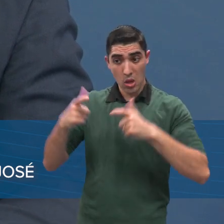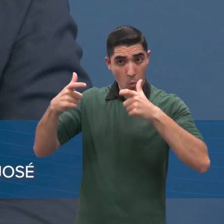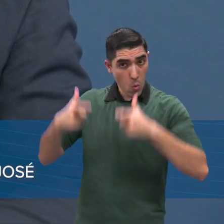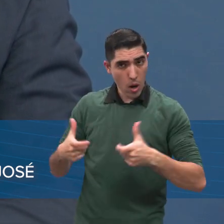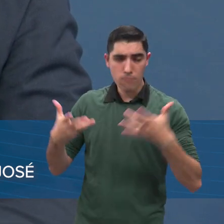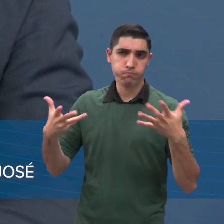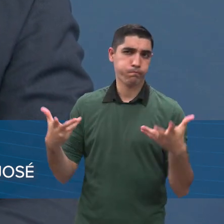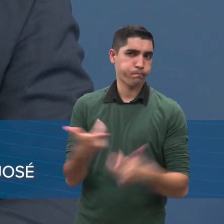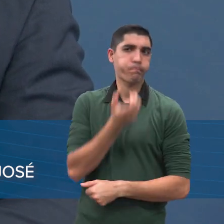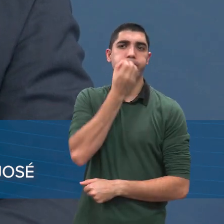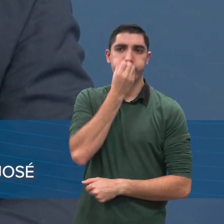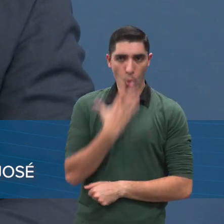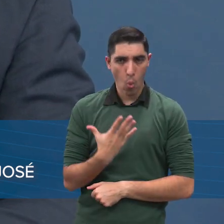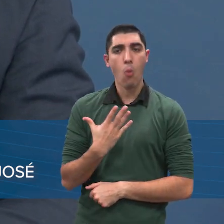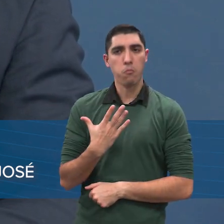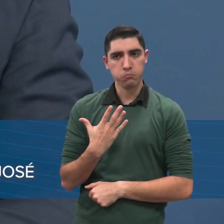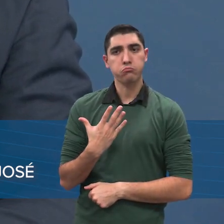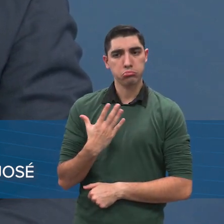boa, né?